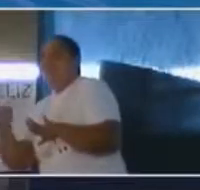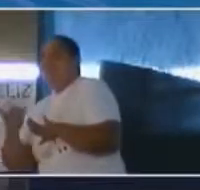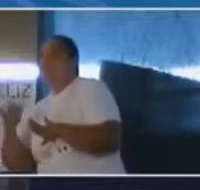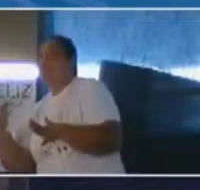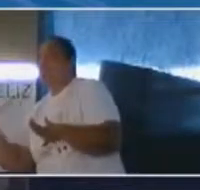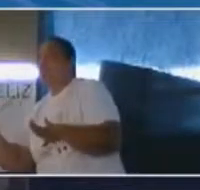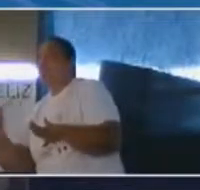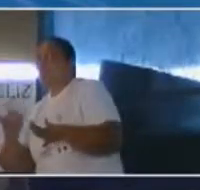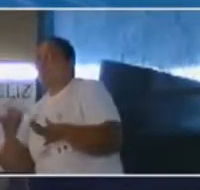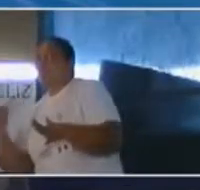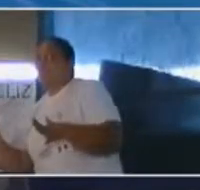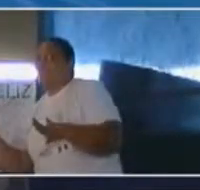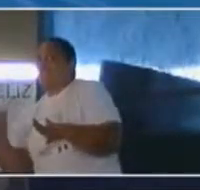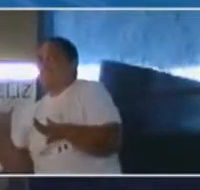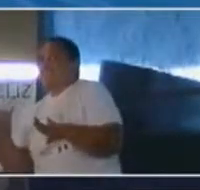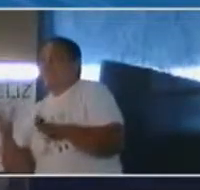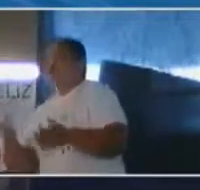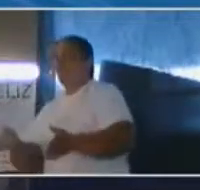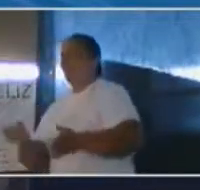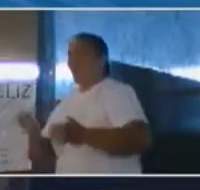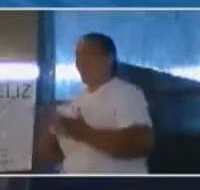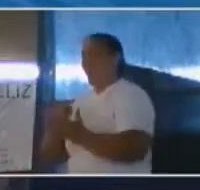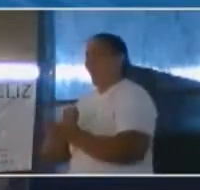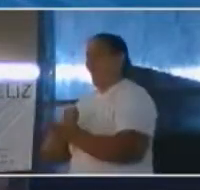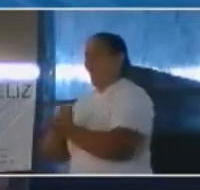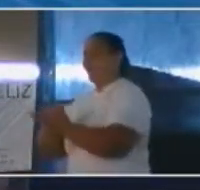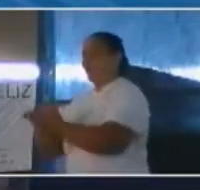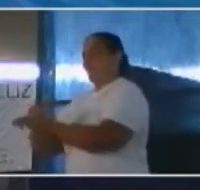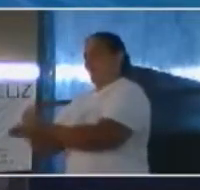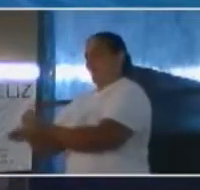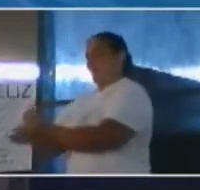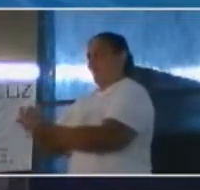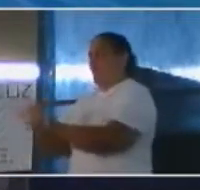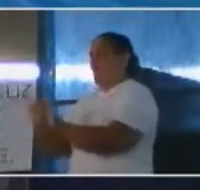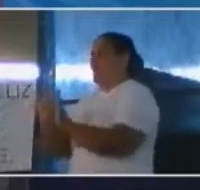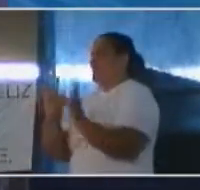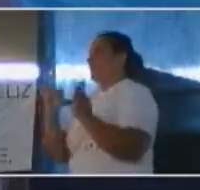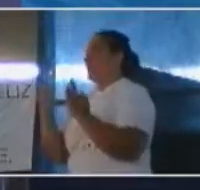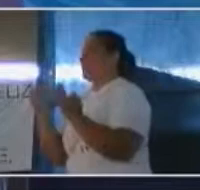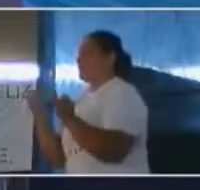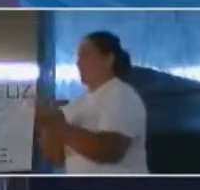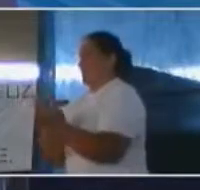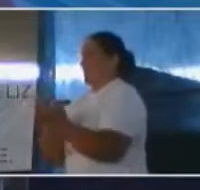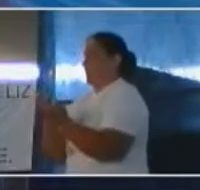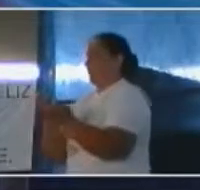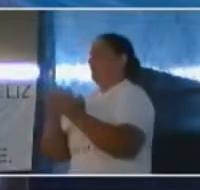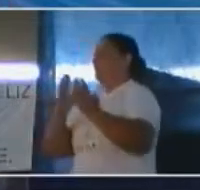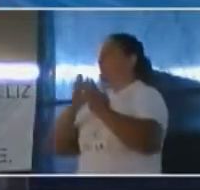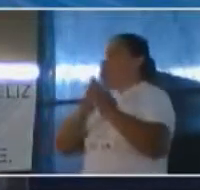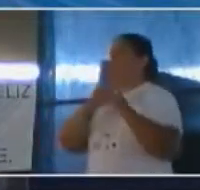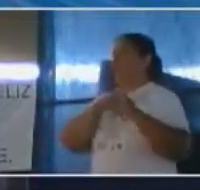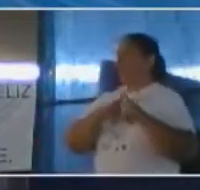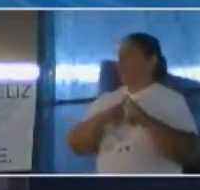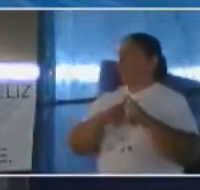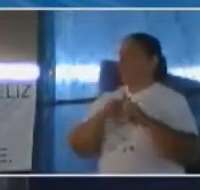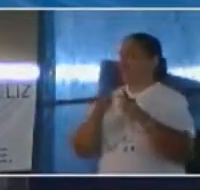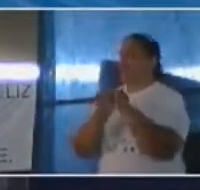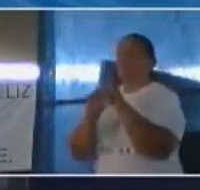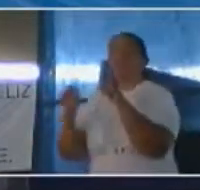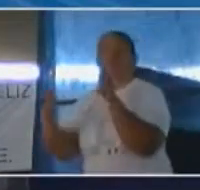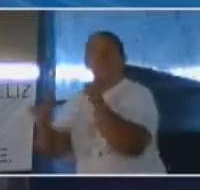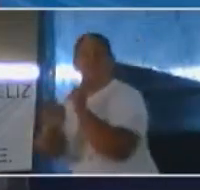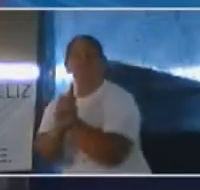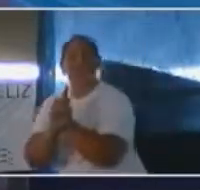presença de apoio. Apoio familiar, apoio da igreja, apoio da sociedade. Por